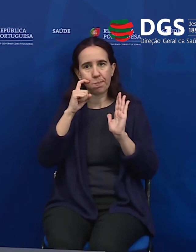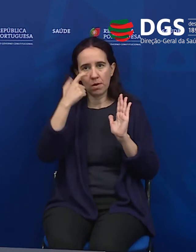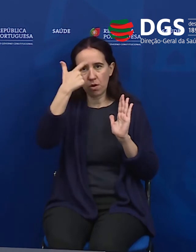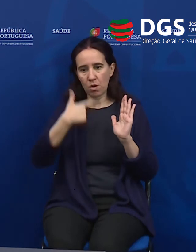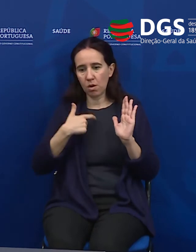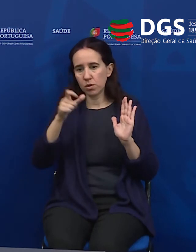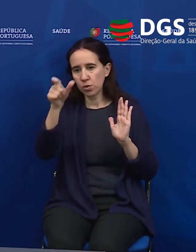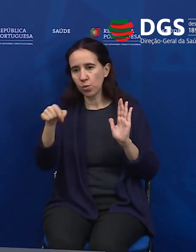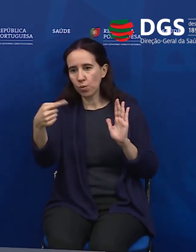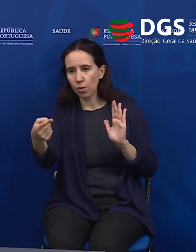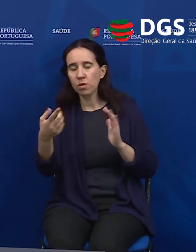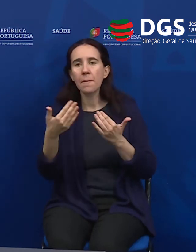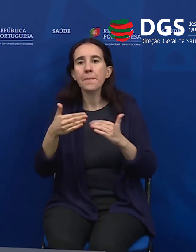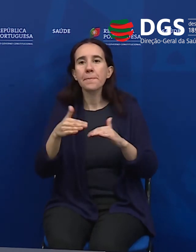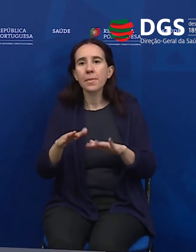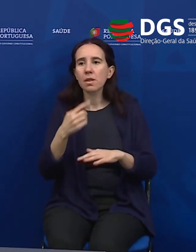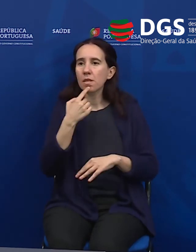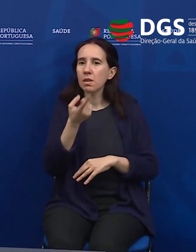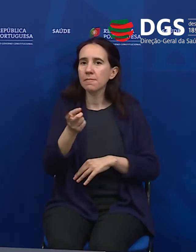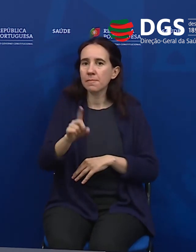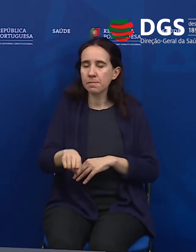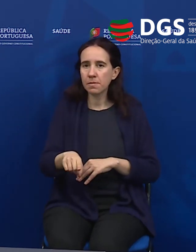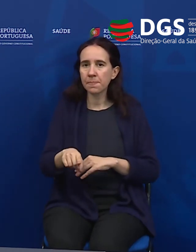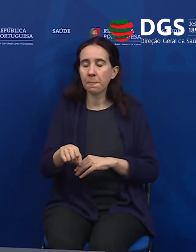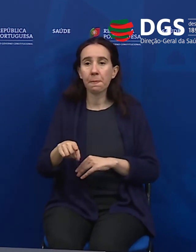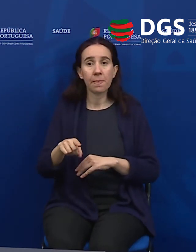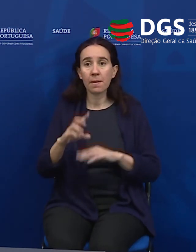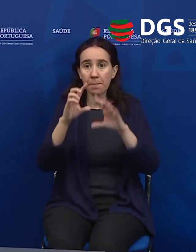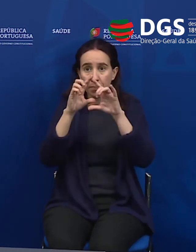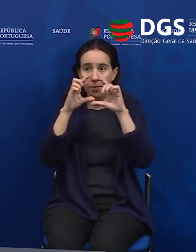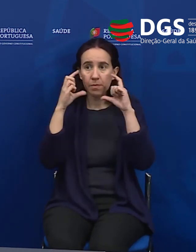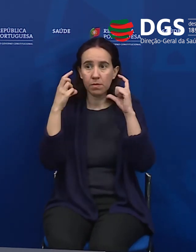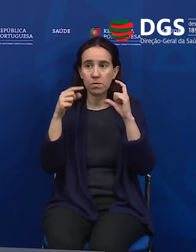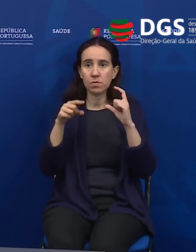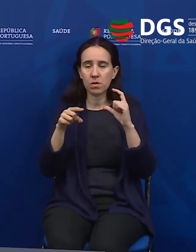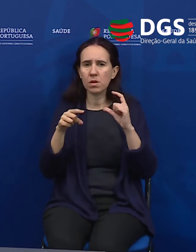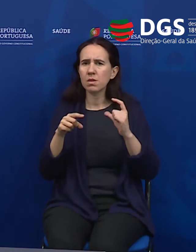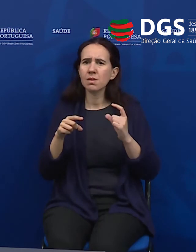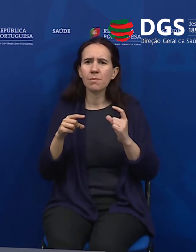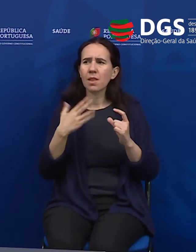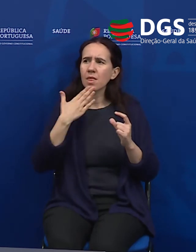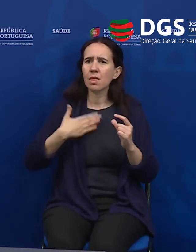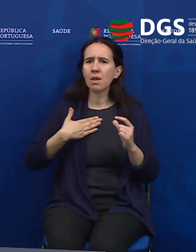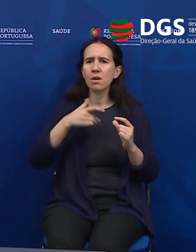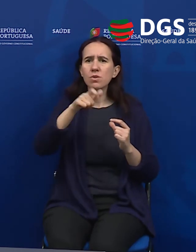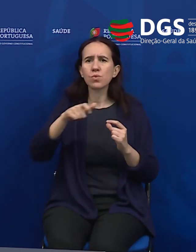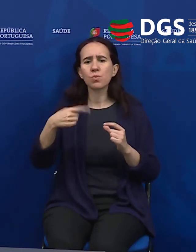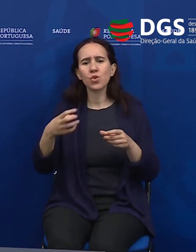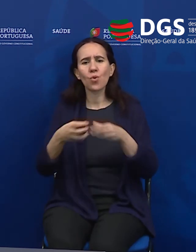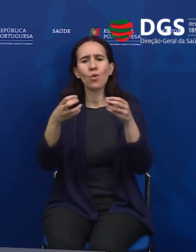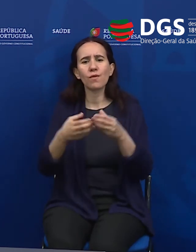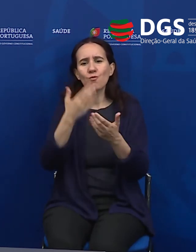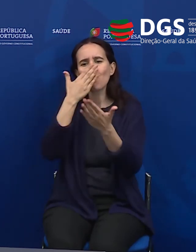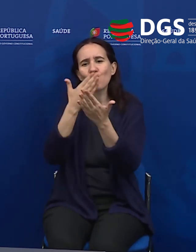nós e o outro, mas volto a dizer que o uso de máscara não leva a que as pessoas depois convivam